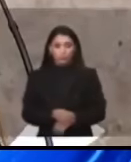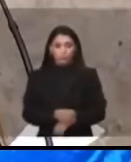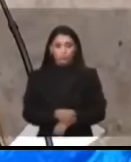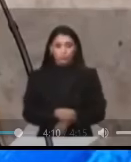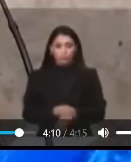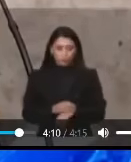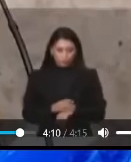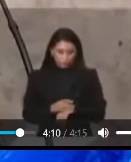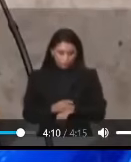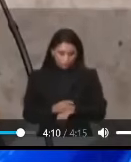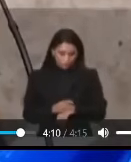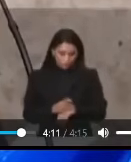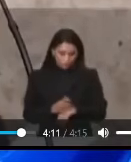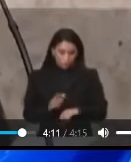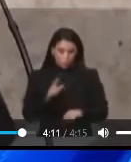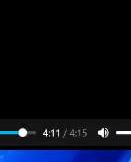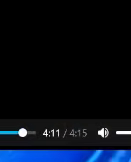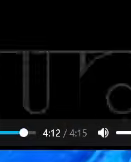apresentá-la, por favor, ministro?